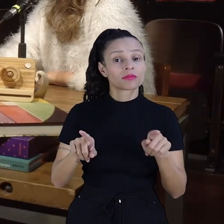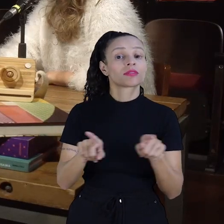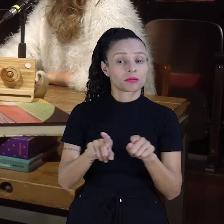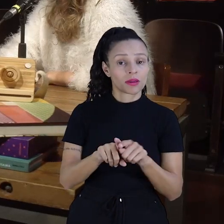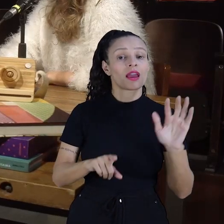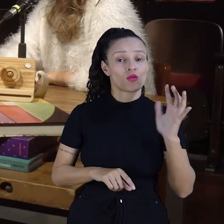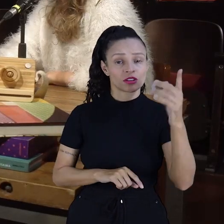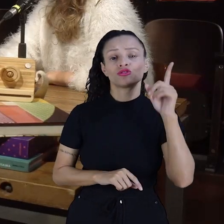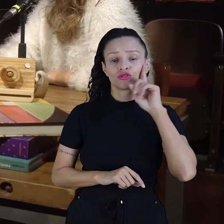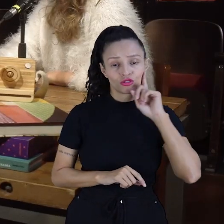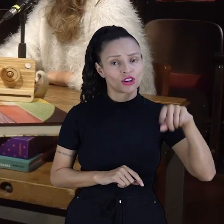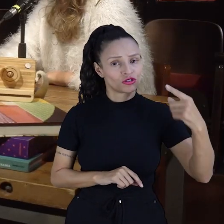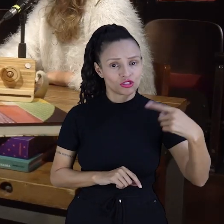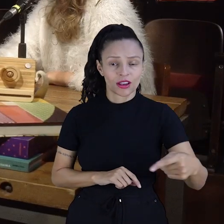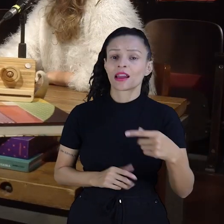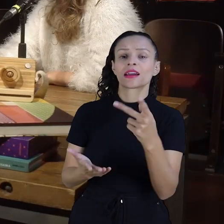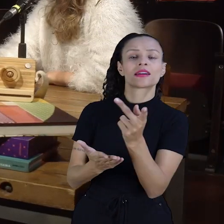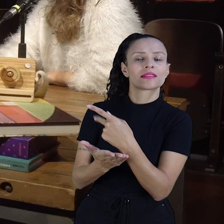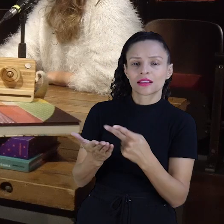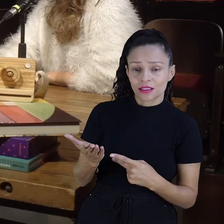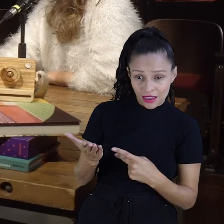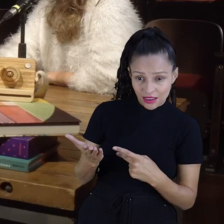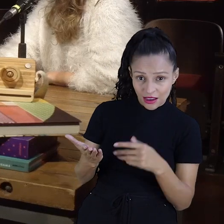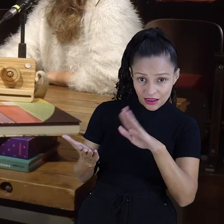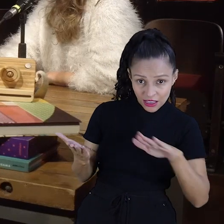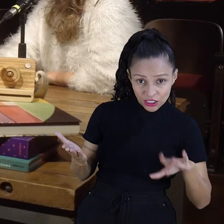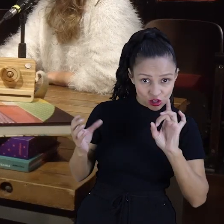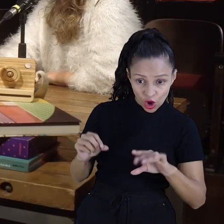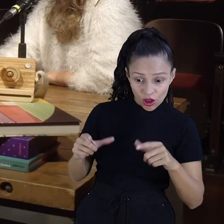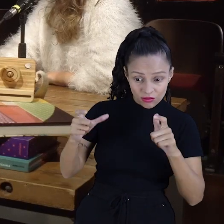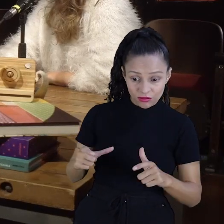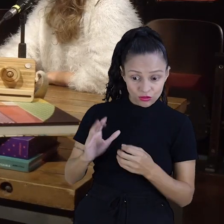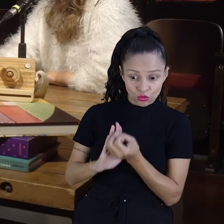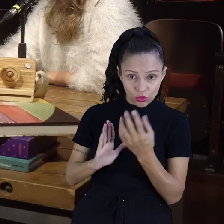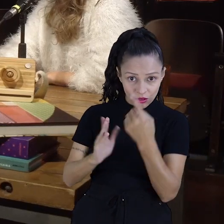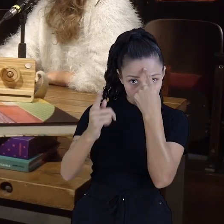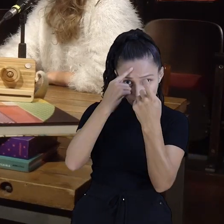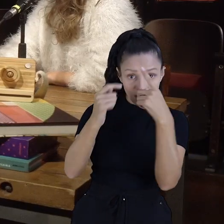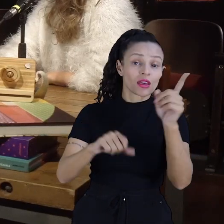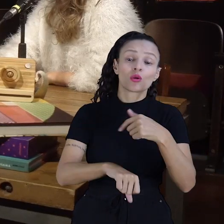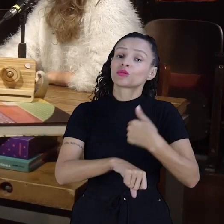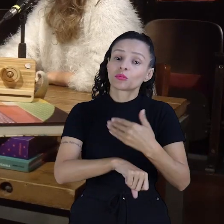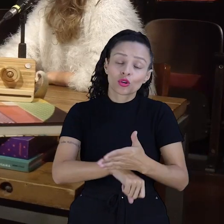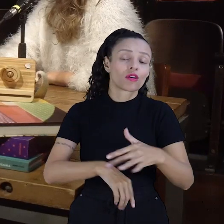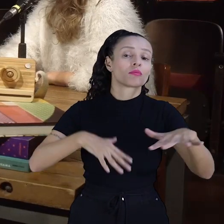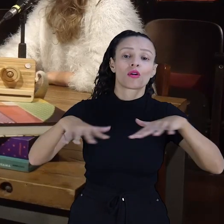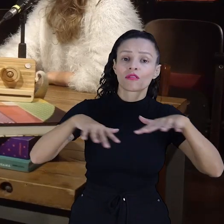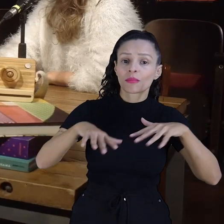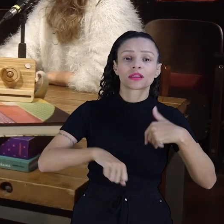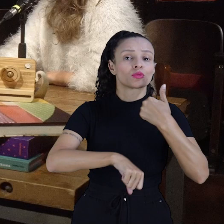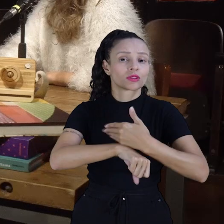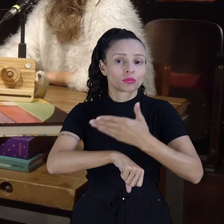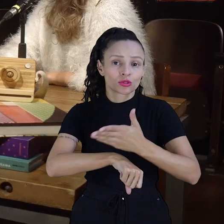também acontecem no dia a dia. A criança não desenha só no ateliê, ela desenha o tempo todo. Ela se movimenta o tempo